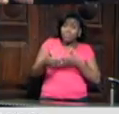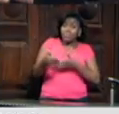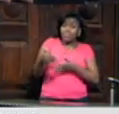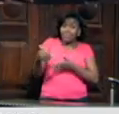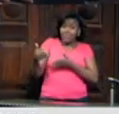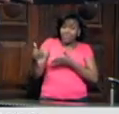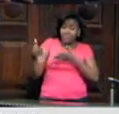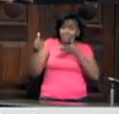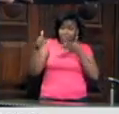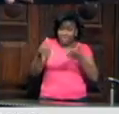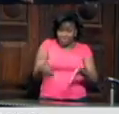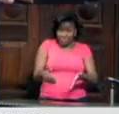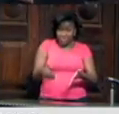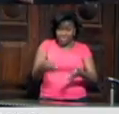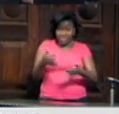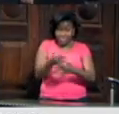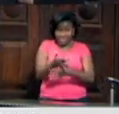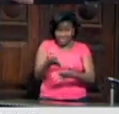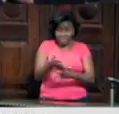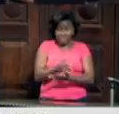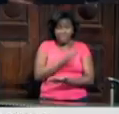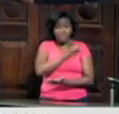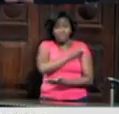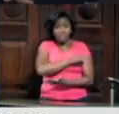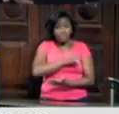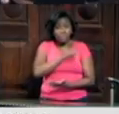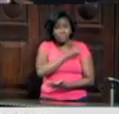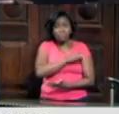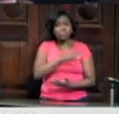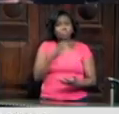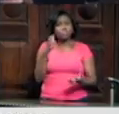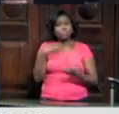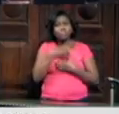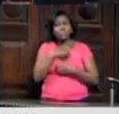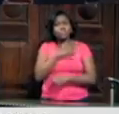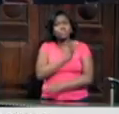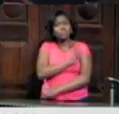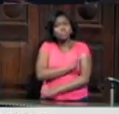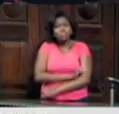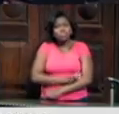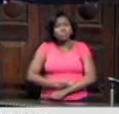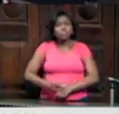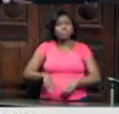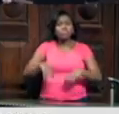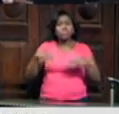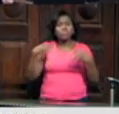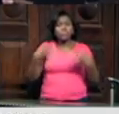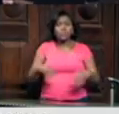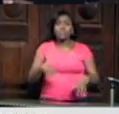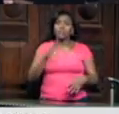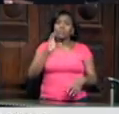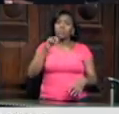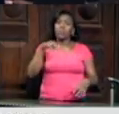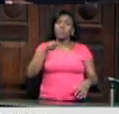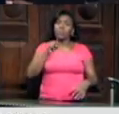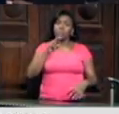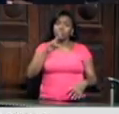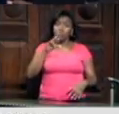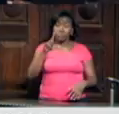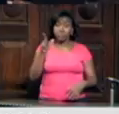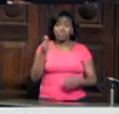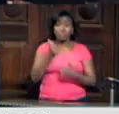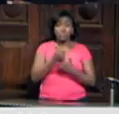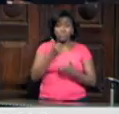à cidade do Rio de Janeiro, a vida cultural, diplomática da cidade, que é o nosso cônsul-geral de Portugal, o